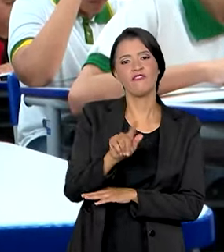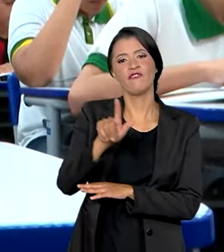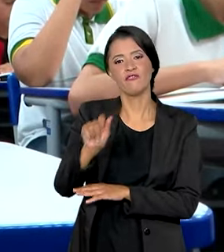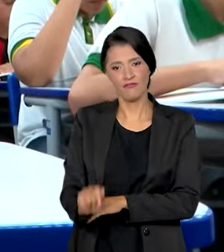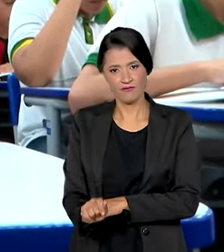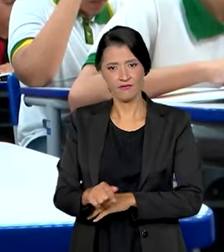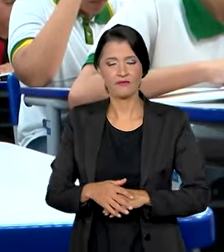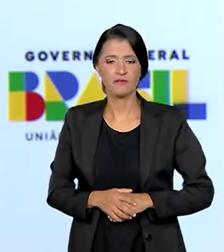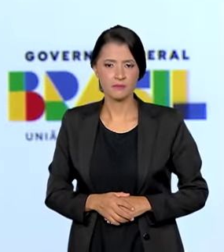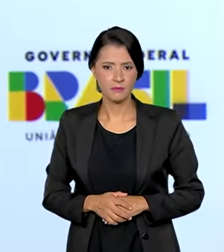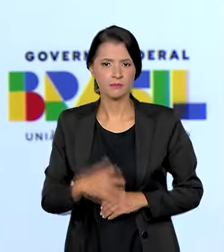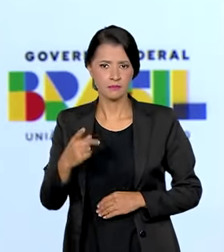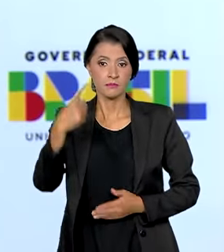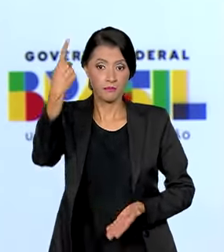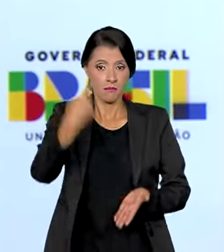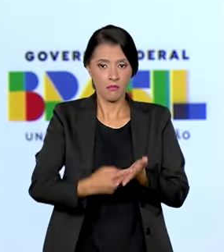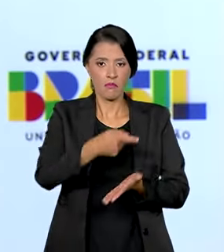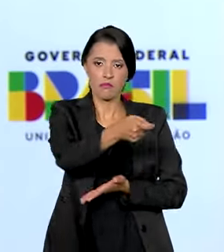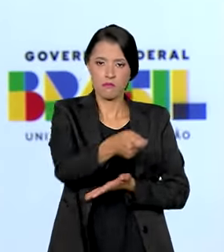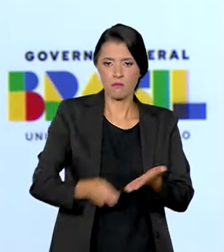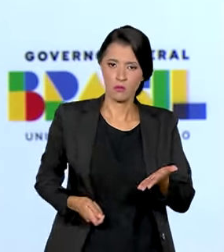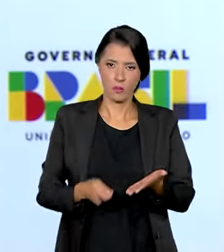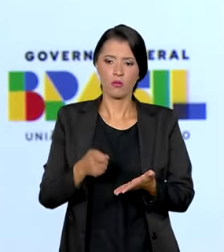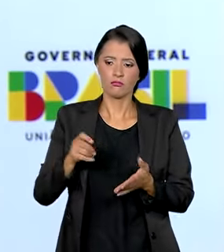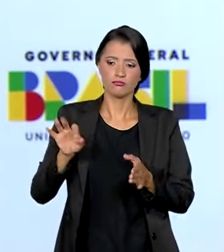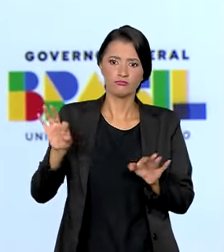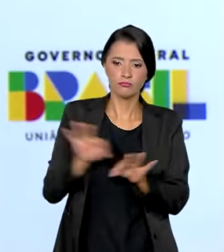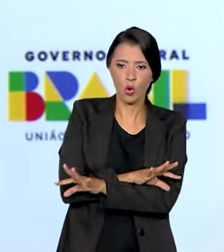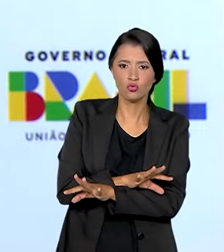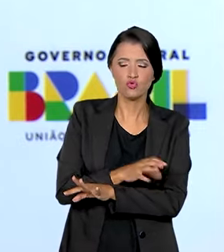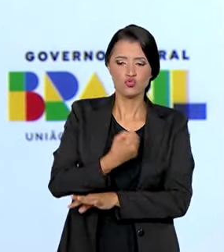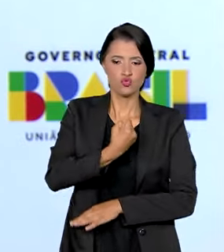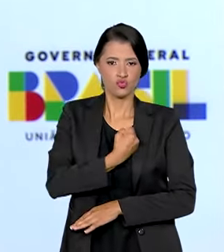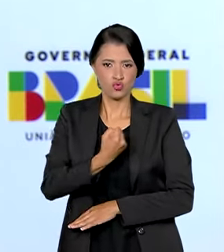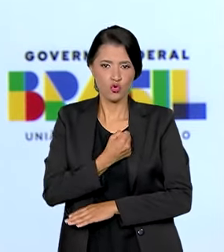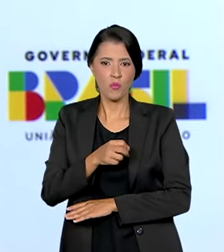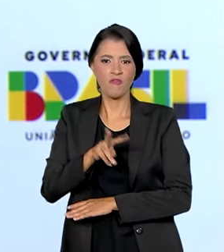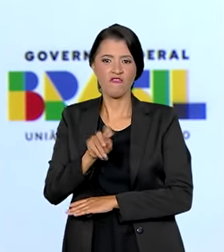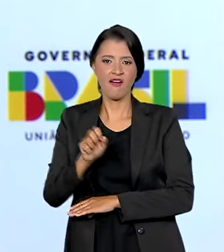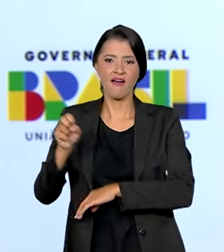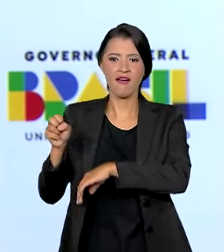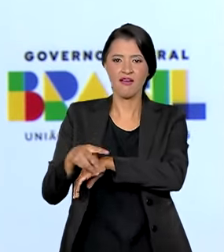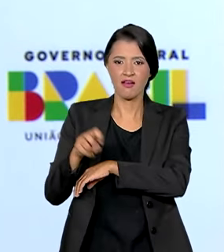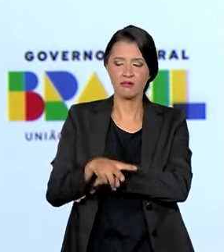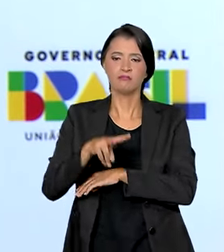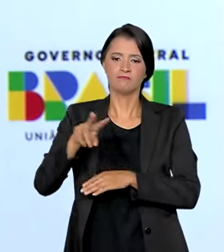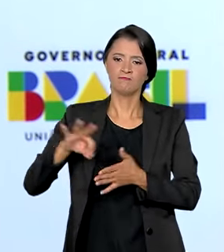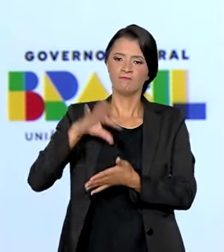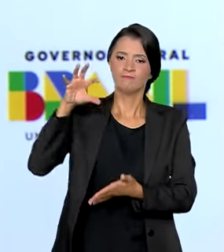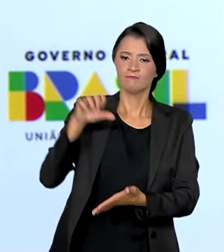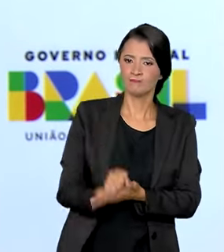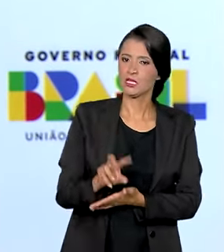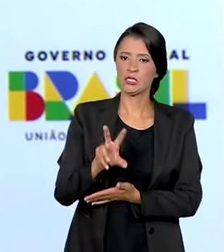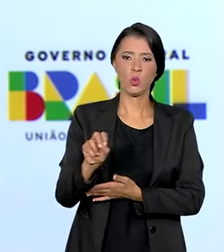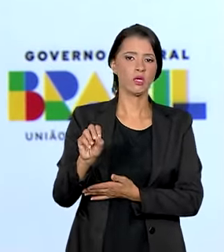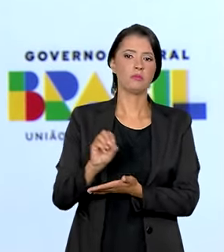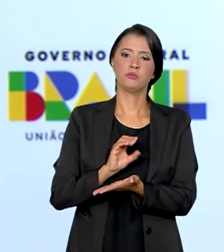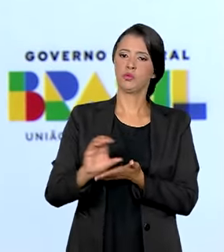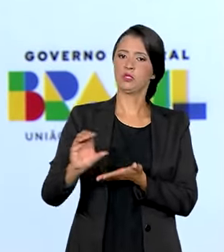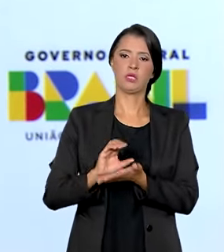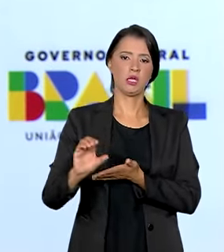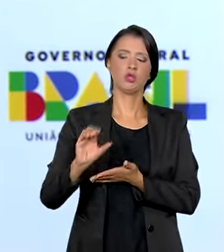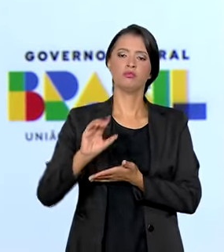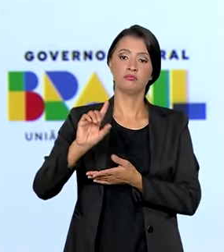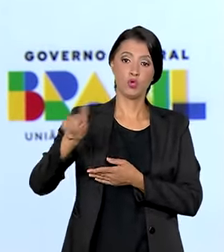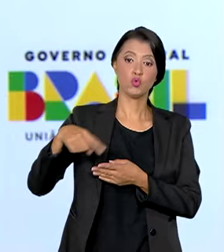novas vagas. Assinou a pactuação, definiu o número de vaga, matrícula, nós repassamos 50% do recurso.